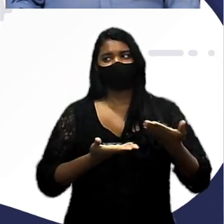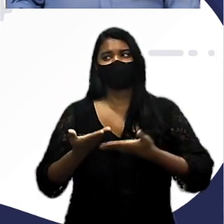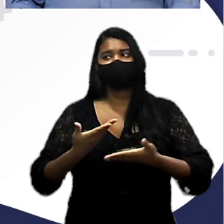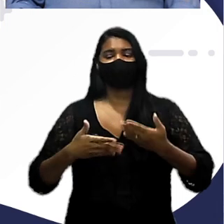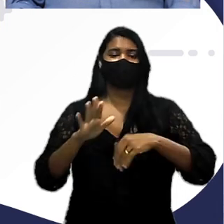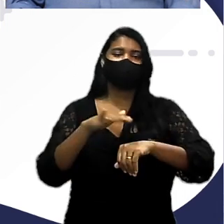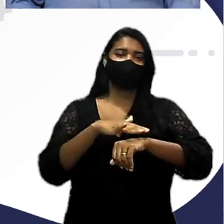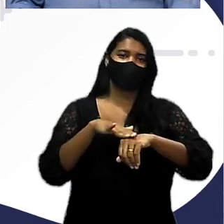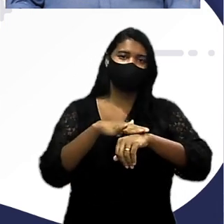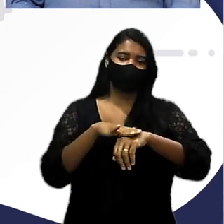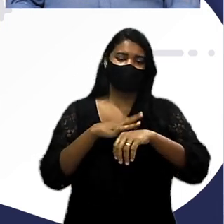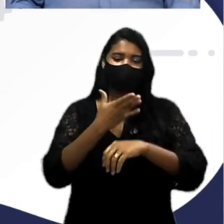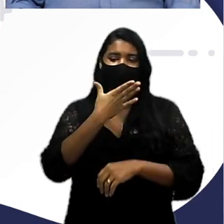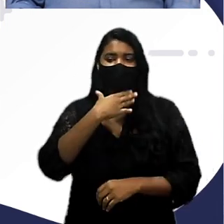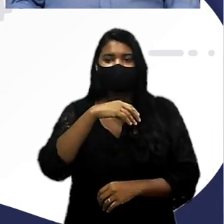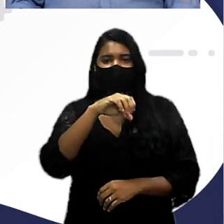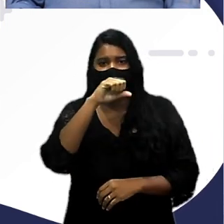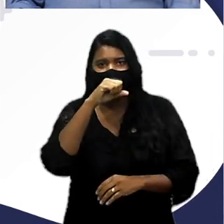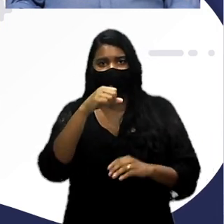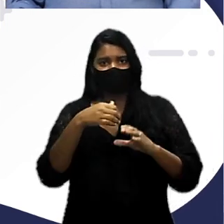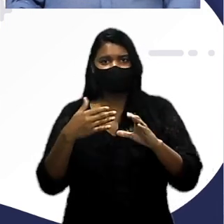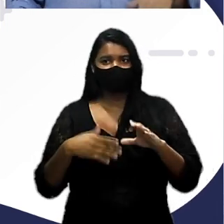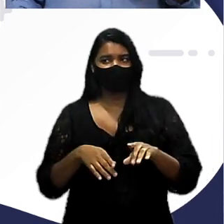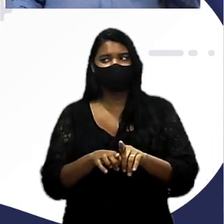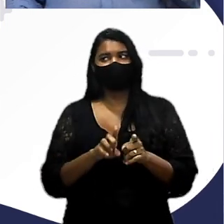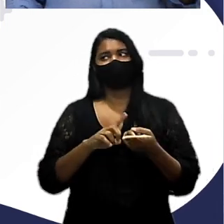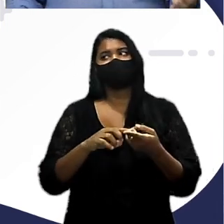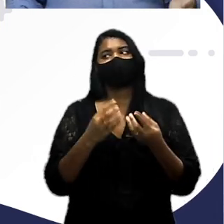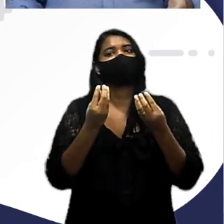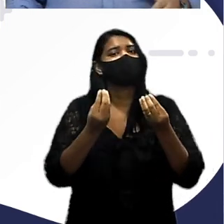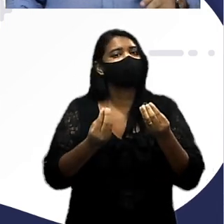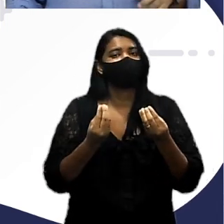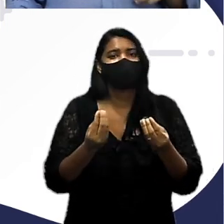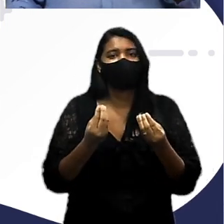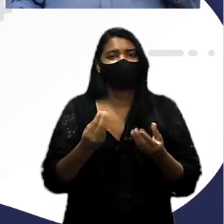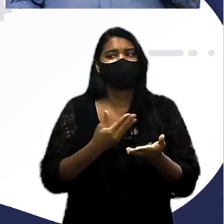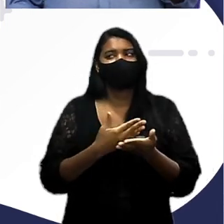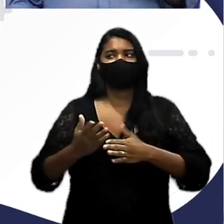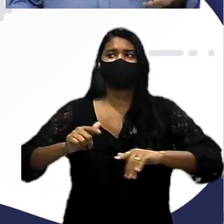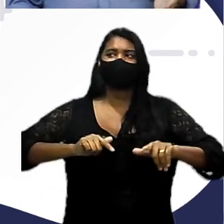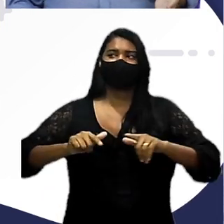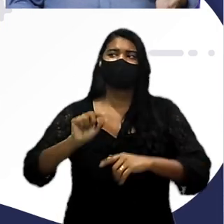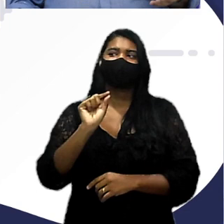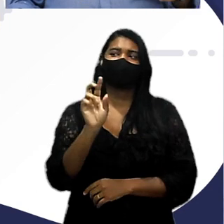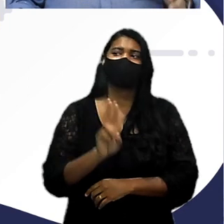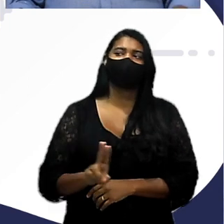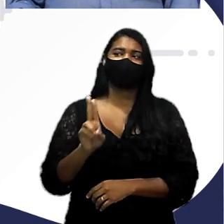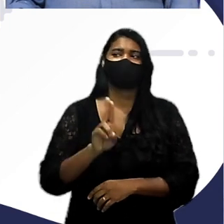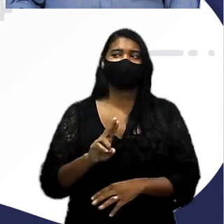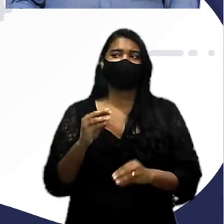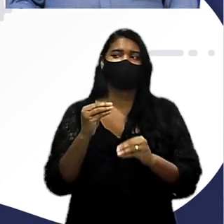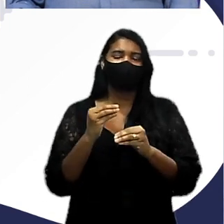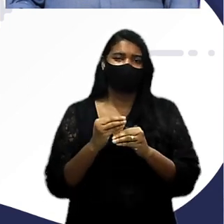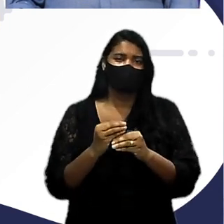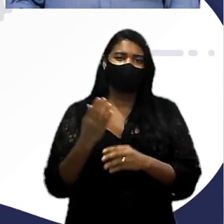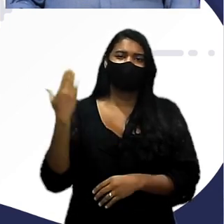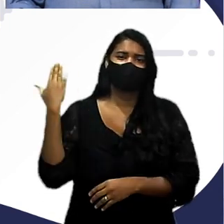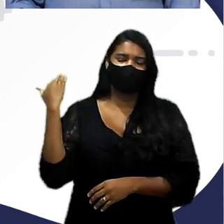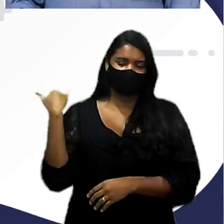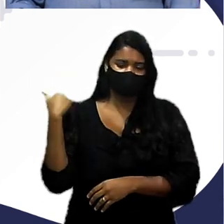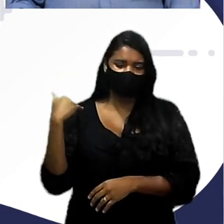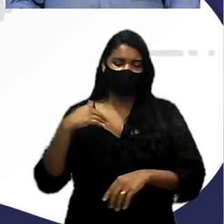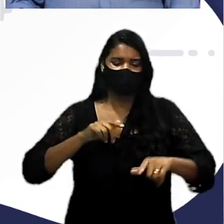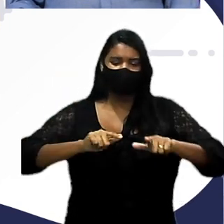seus pais sobre esse aspecto, sobre esse assunto, né? Como é que eles começaram a trabalhar, o que é que eles utilizavam na época dos seus ambientes